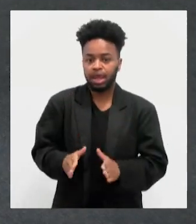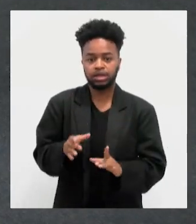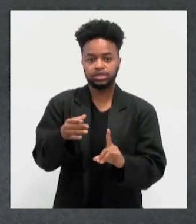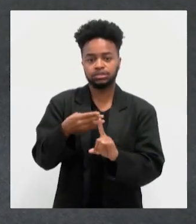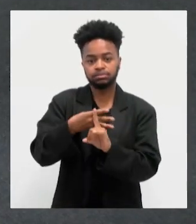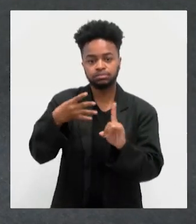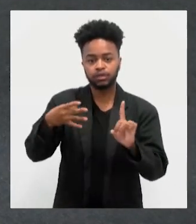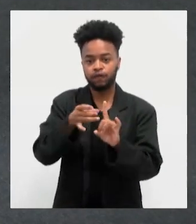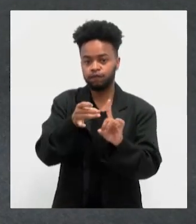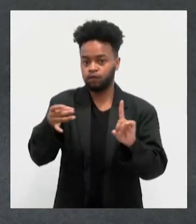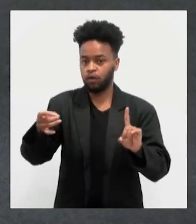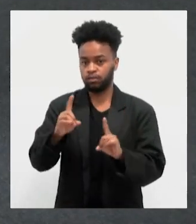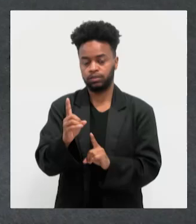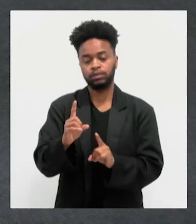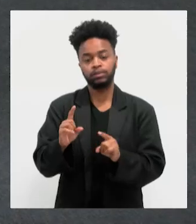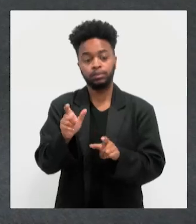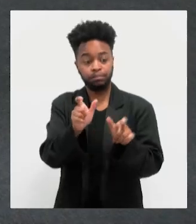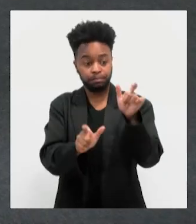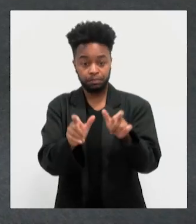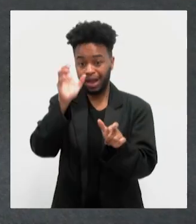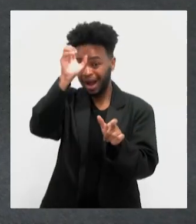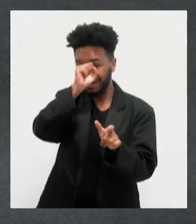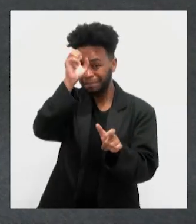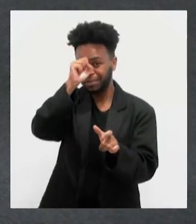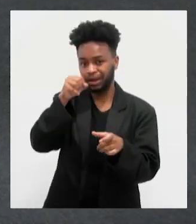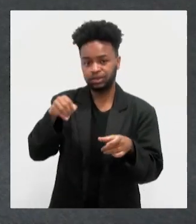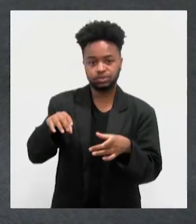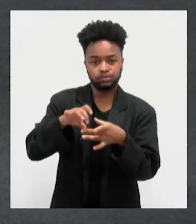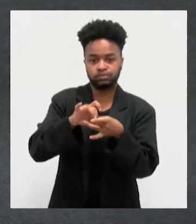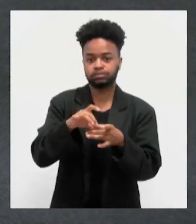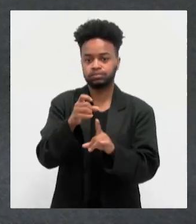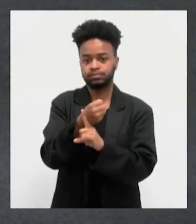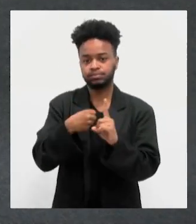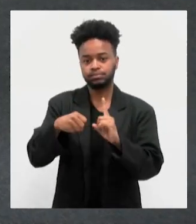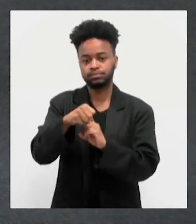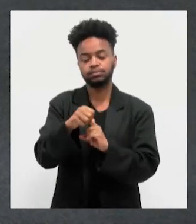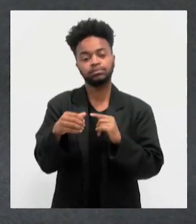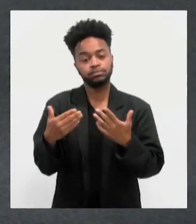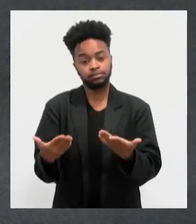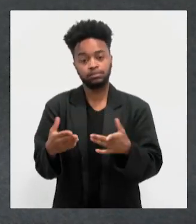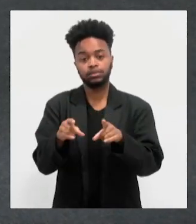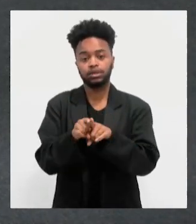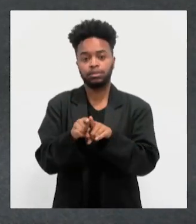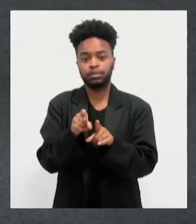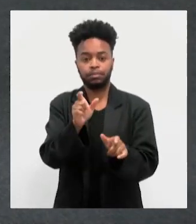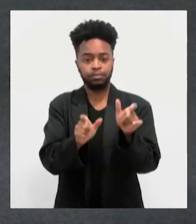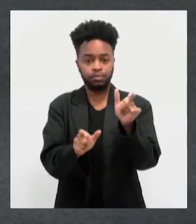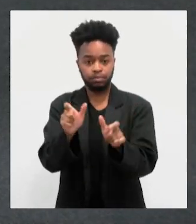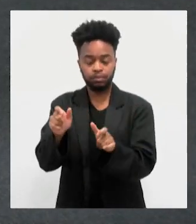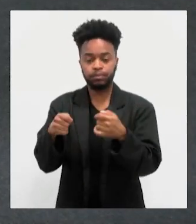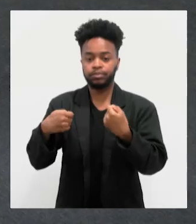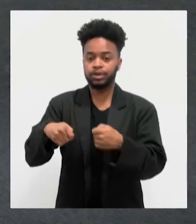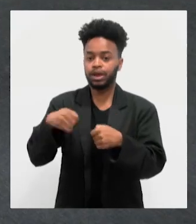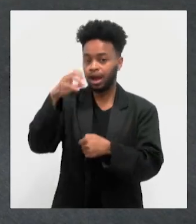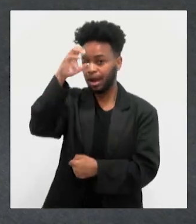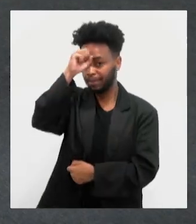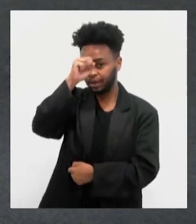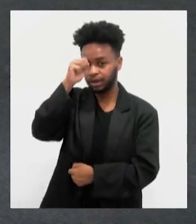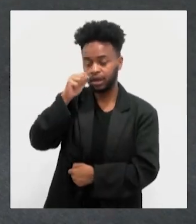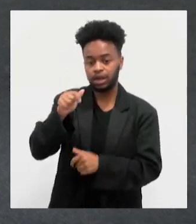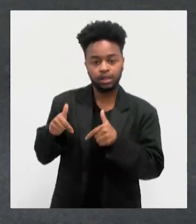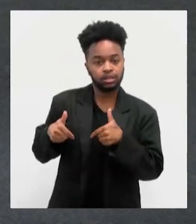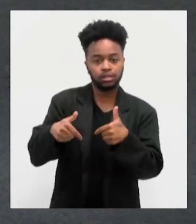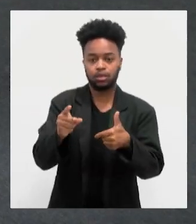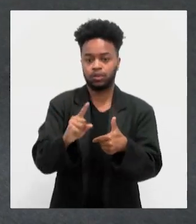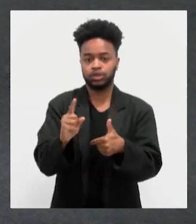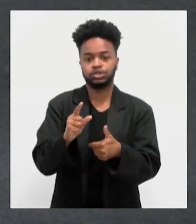LGBTfóbico. As pessoas, infelizmente, aprendem isso na sociedade. Então, as pessoas também têm que aprender a não serem machistas, a não